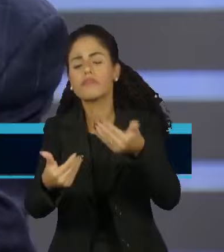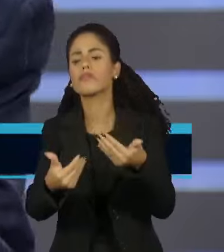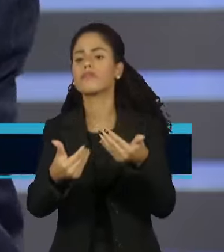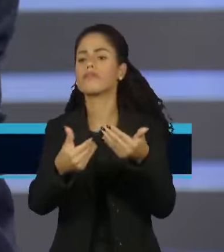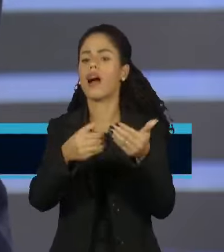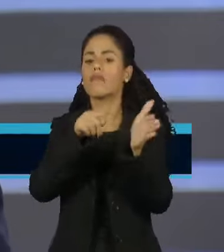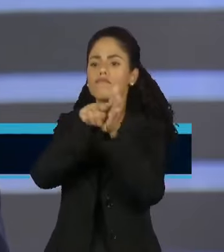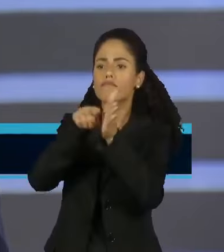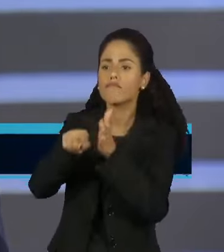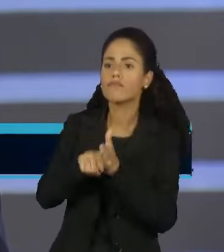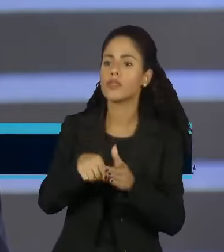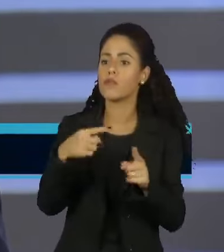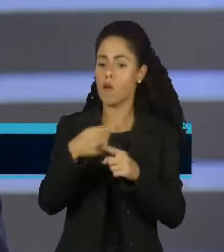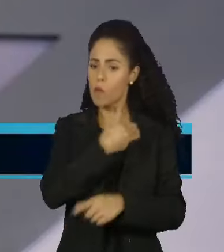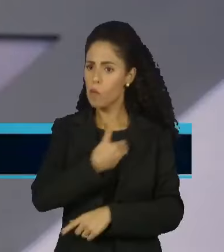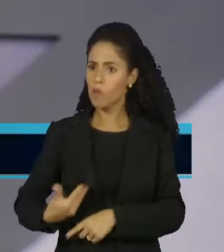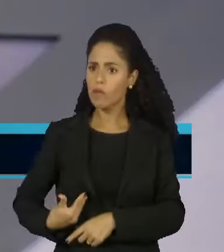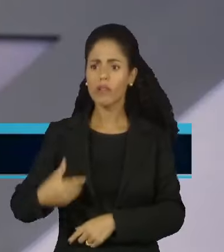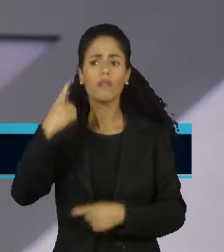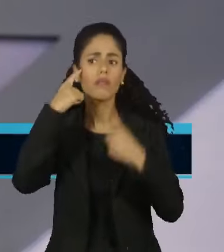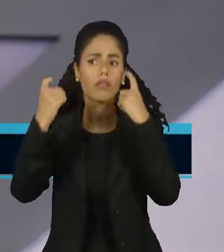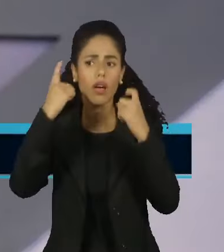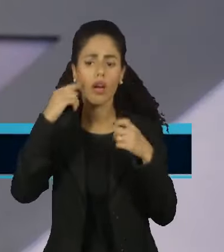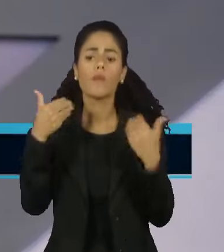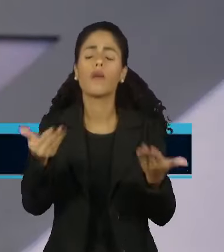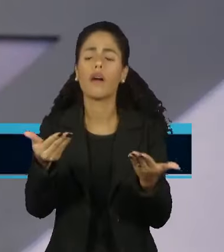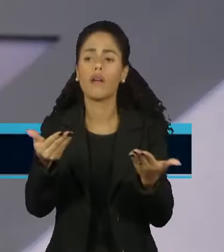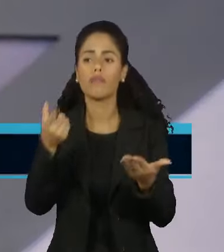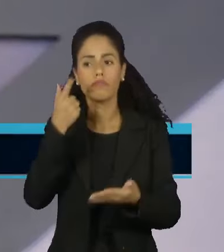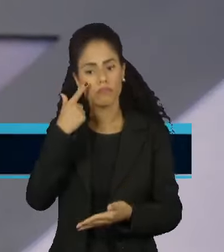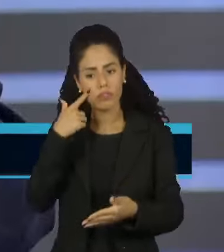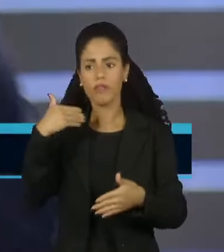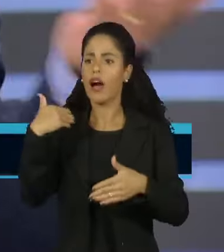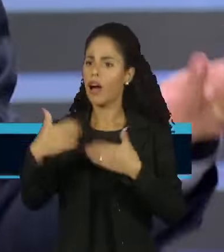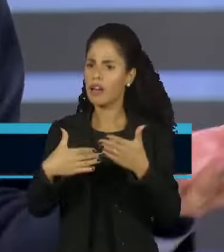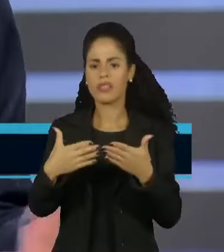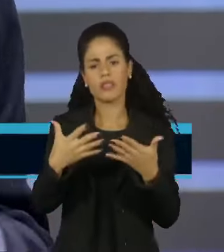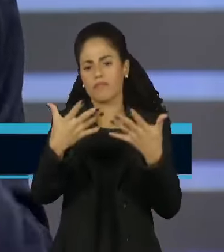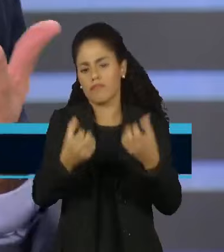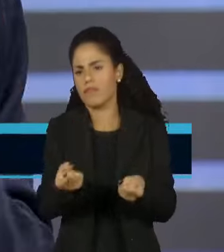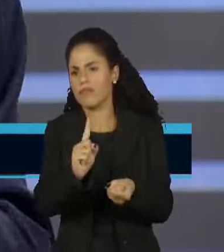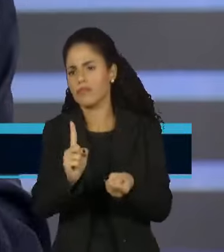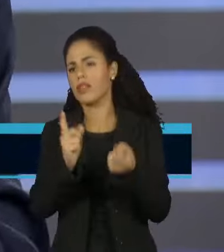do governo instalado, certo? E vai, recusa,